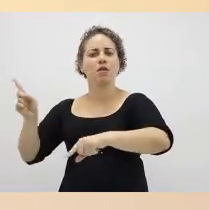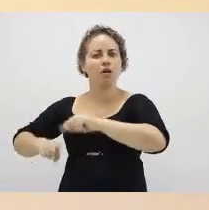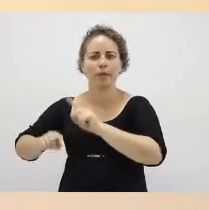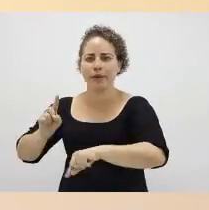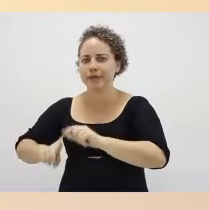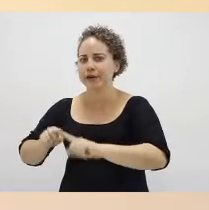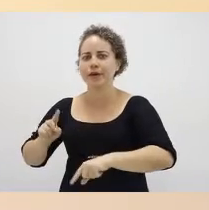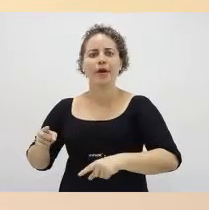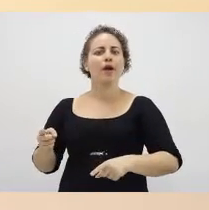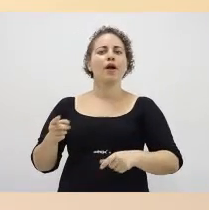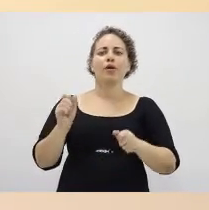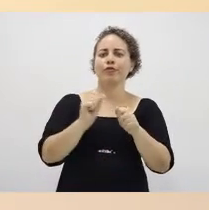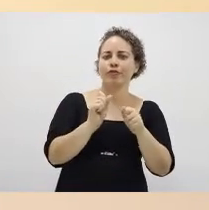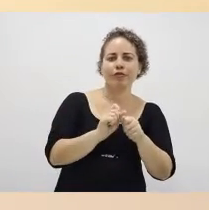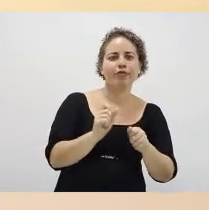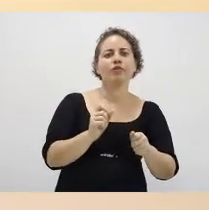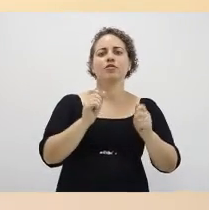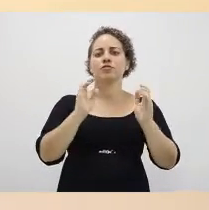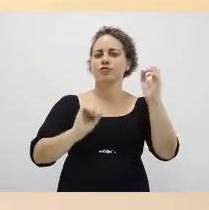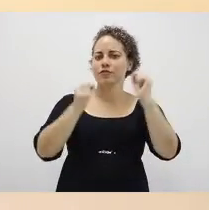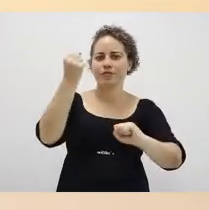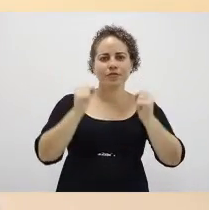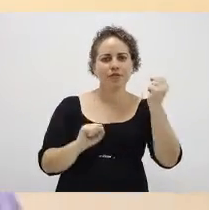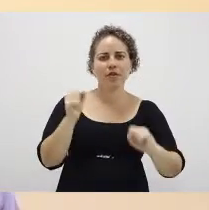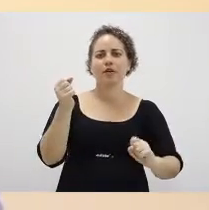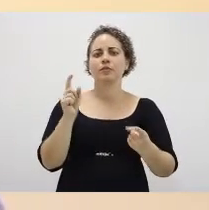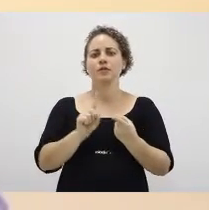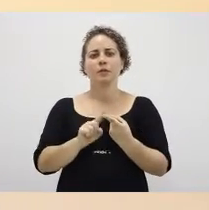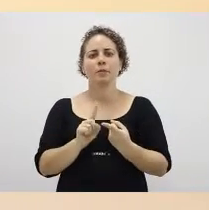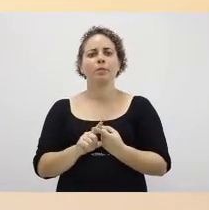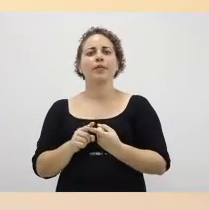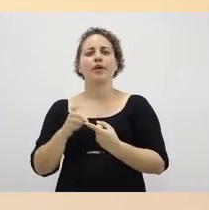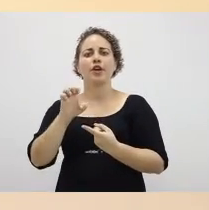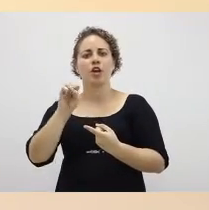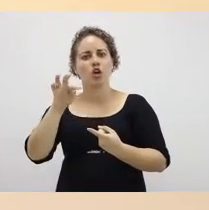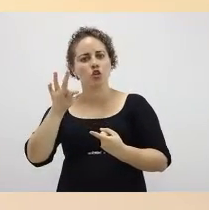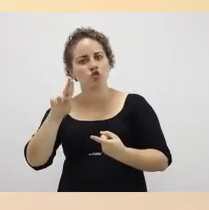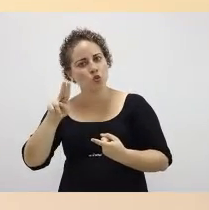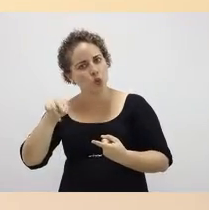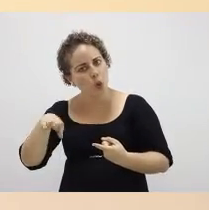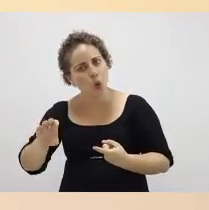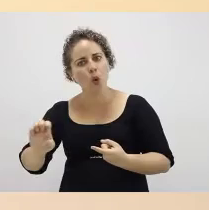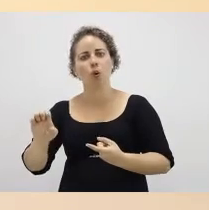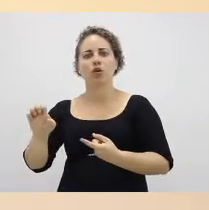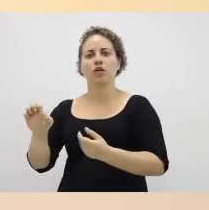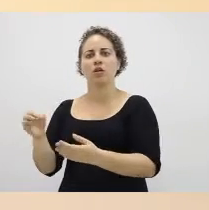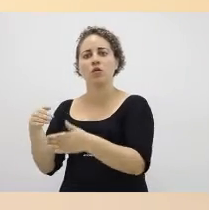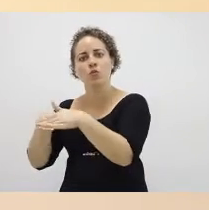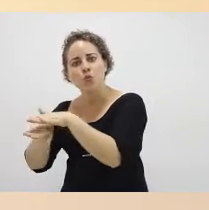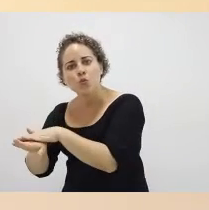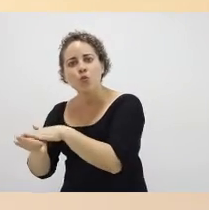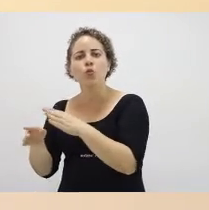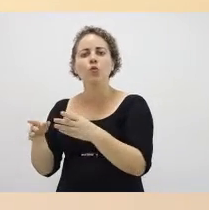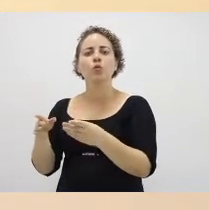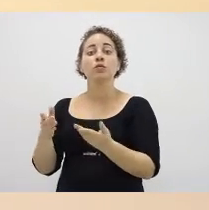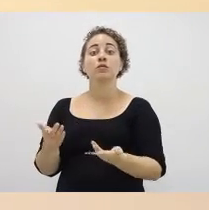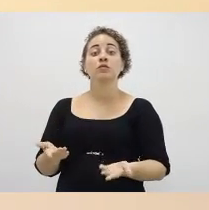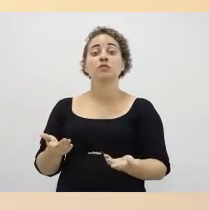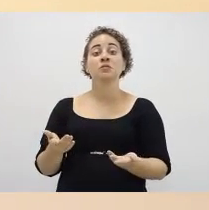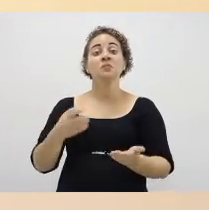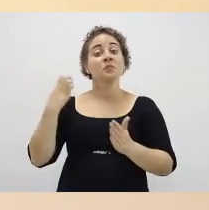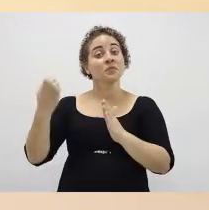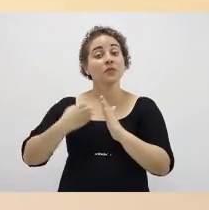de produto acabado, as atividades de estoque, de armazenagem, de forma que a